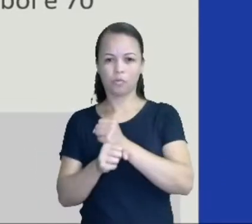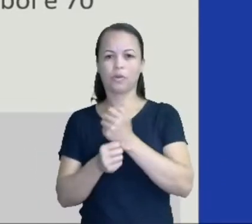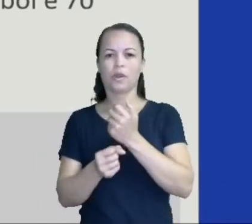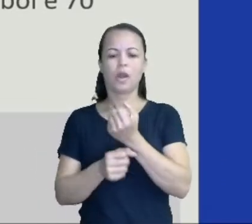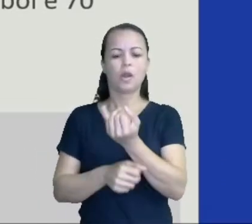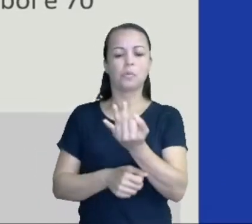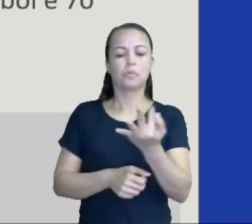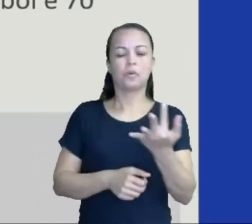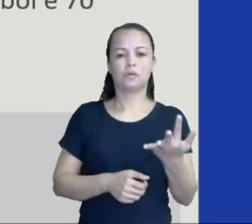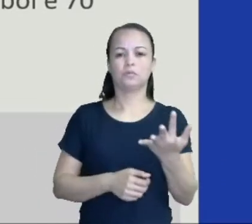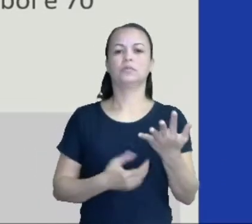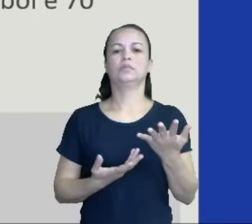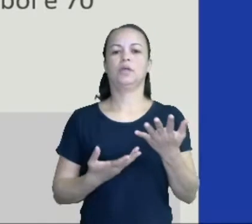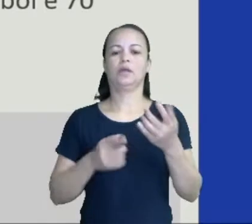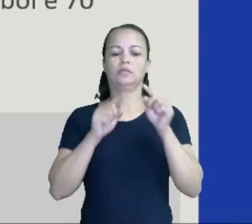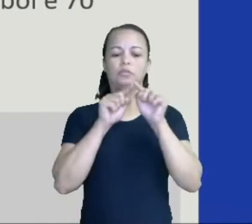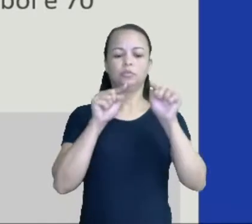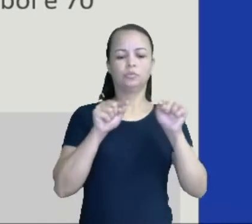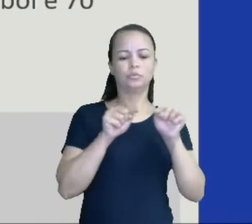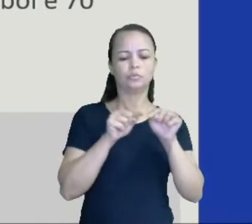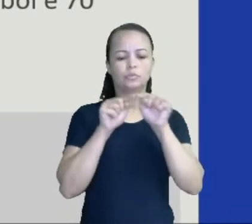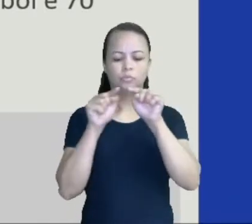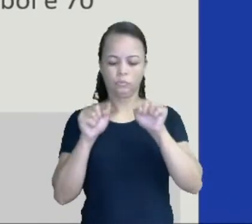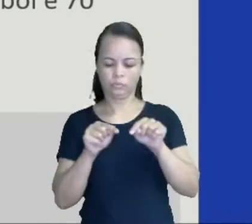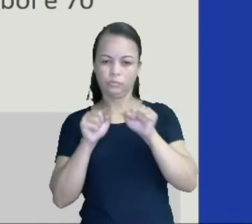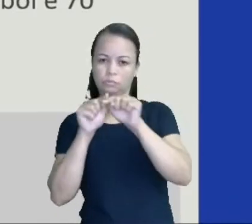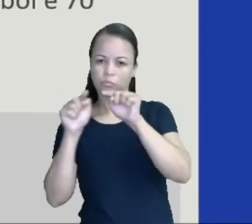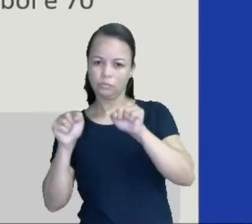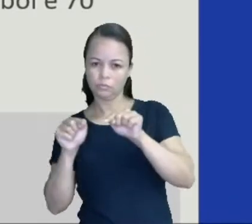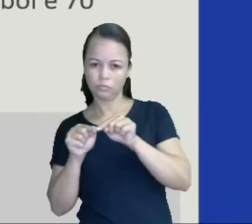sua quantidade de quadrinhos.